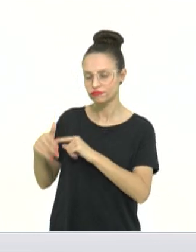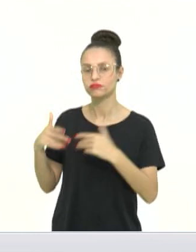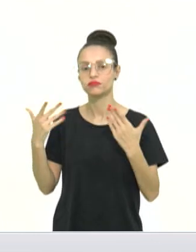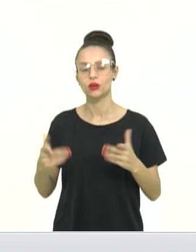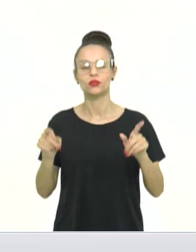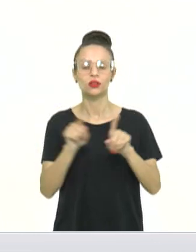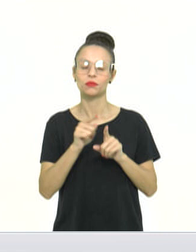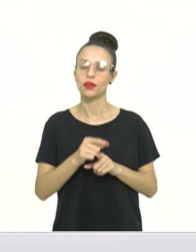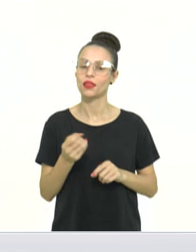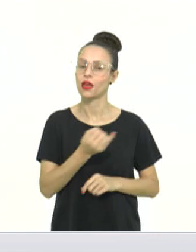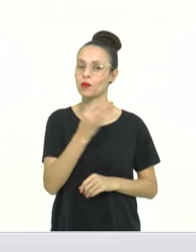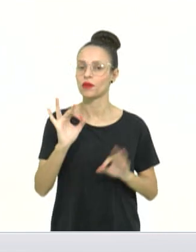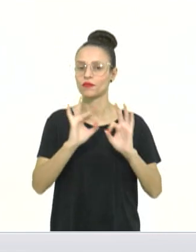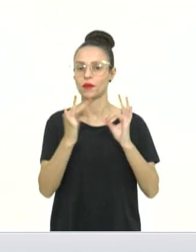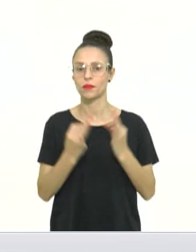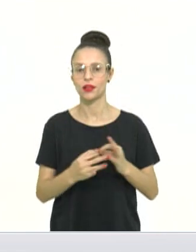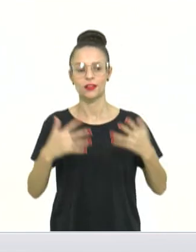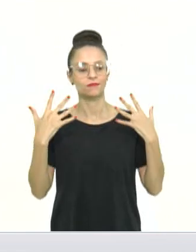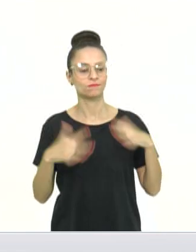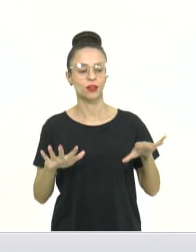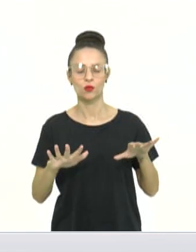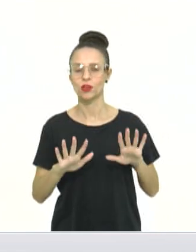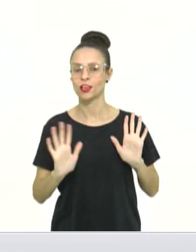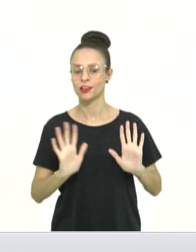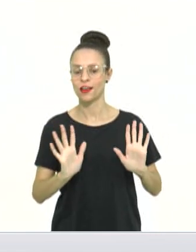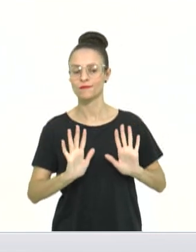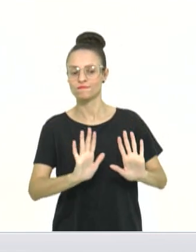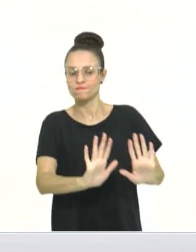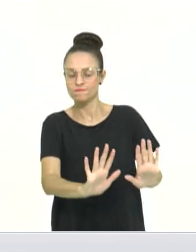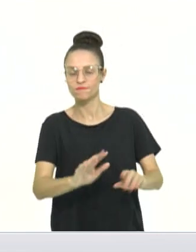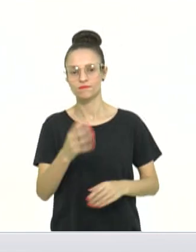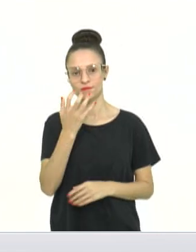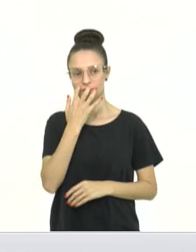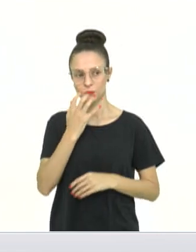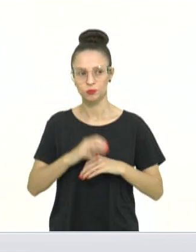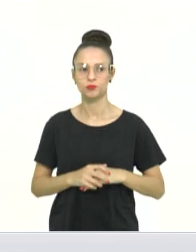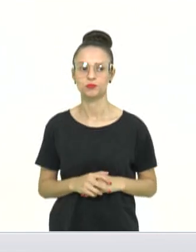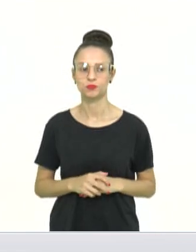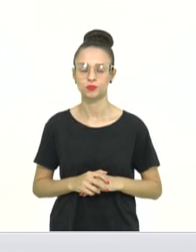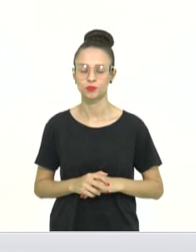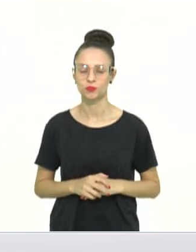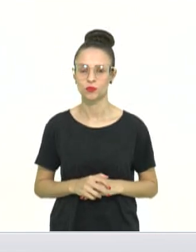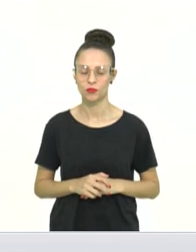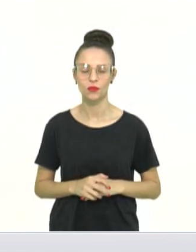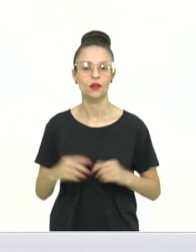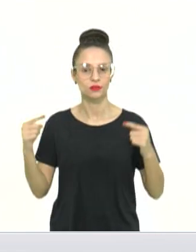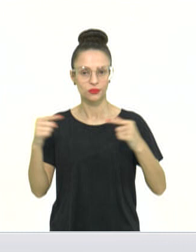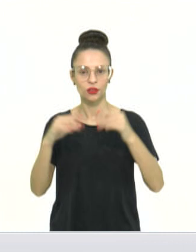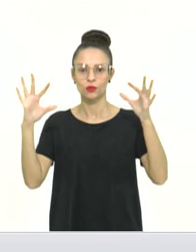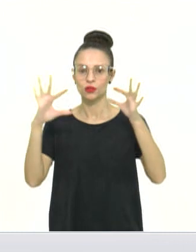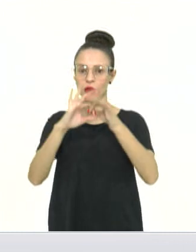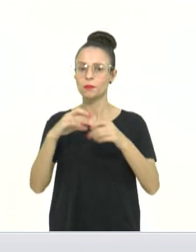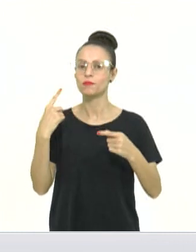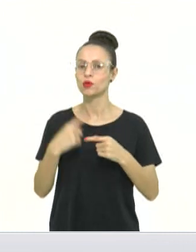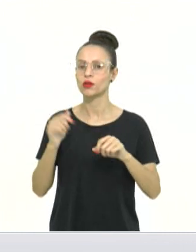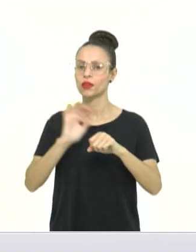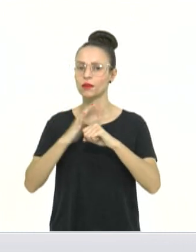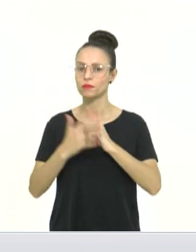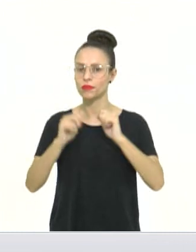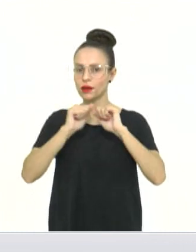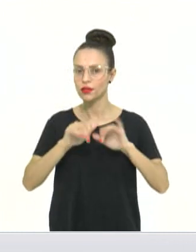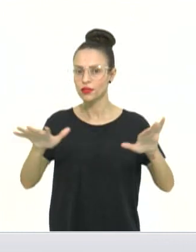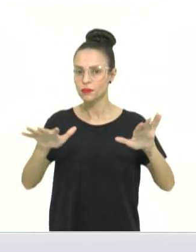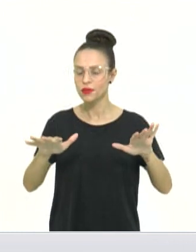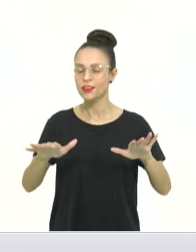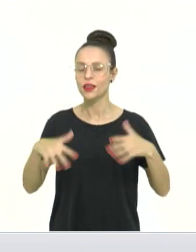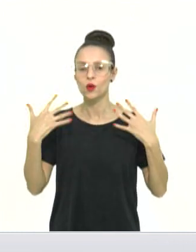muitas também optaram por não ter mais seus animais de estimação. Segundo o trecho, por que a pandemia de